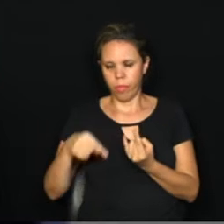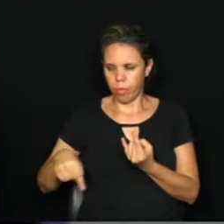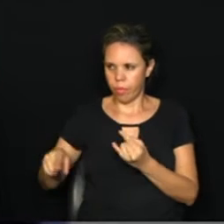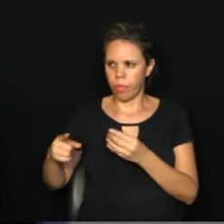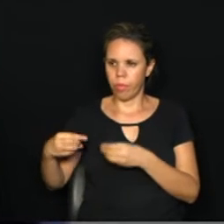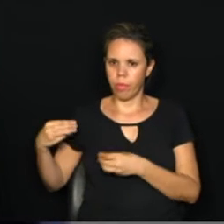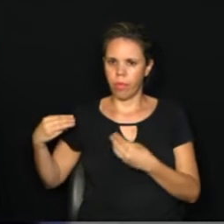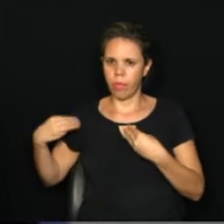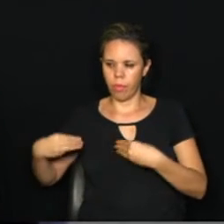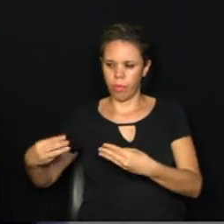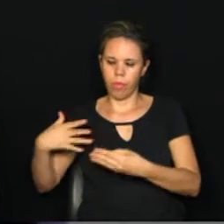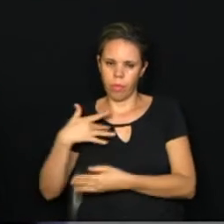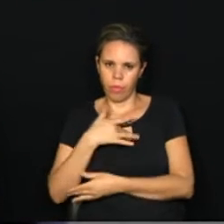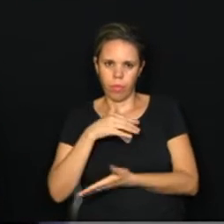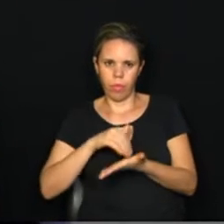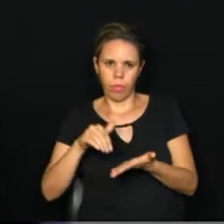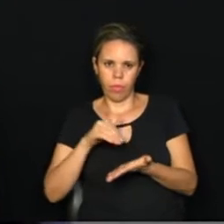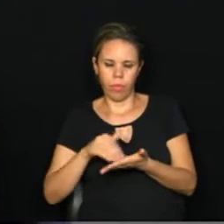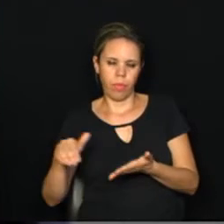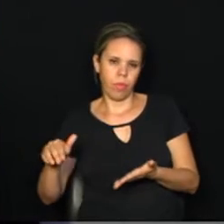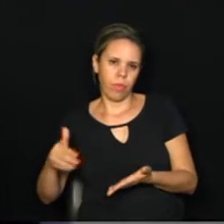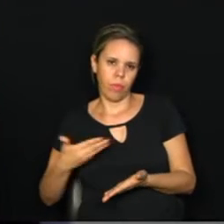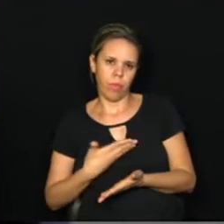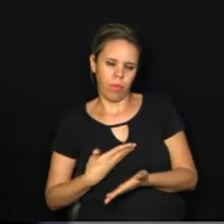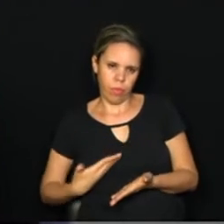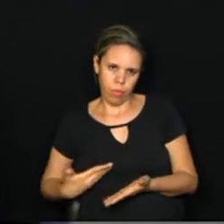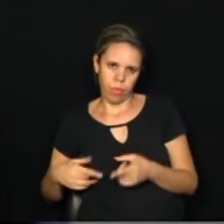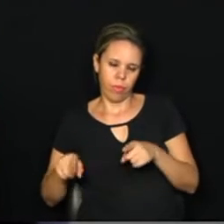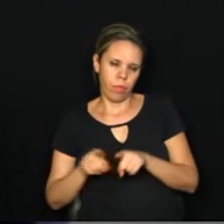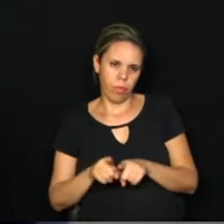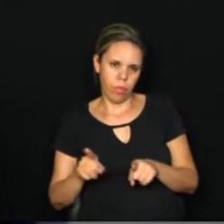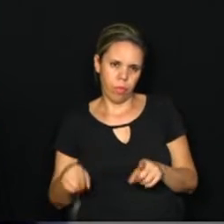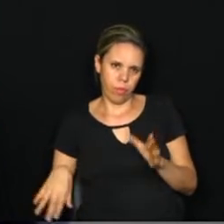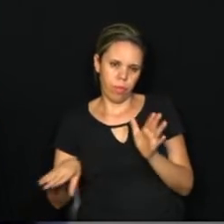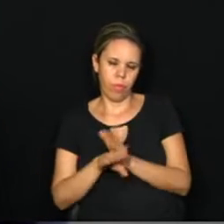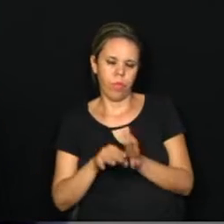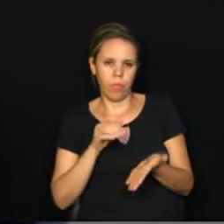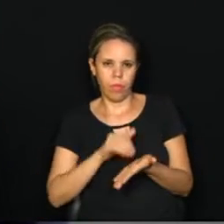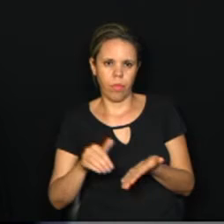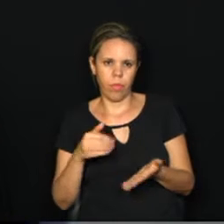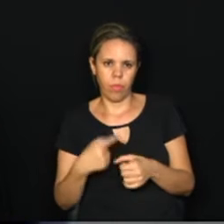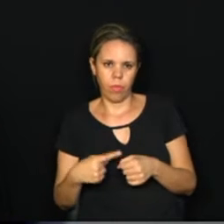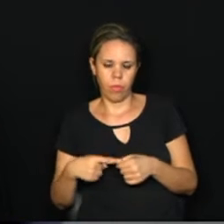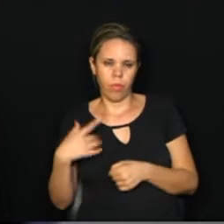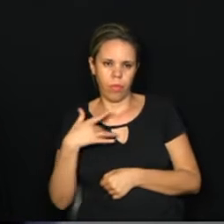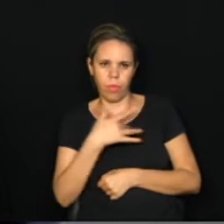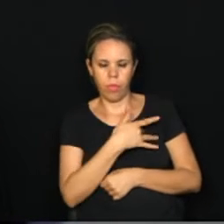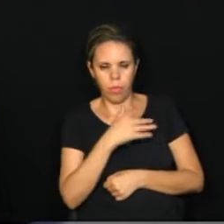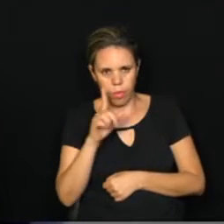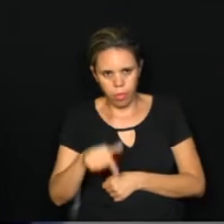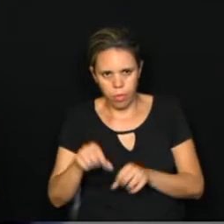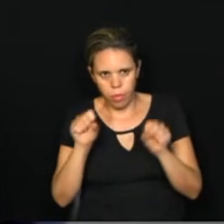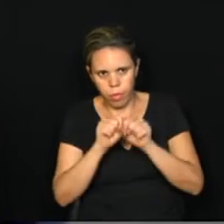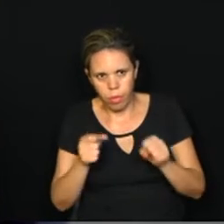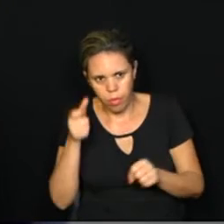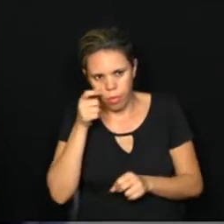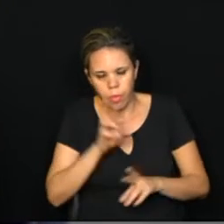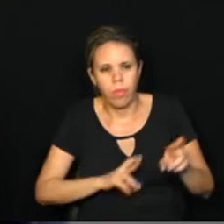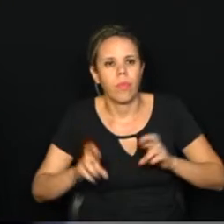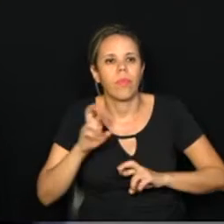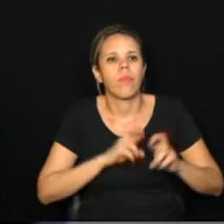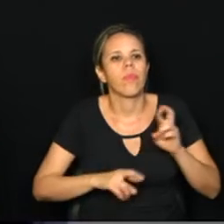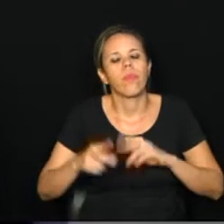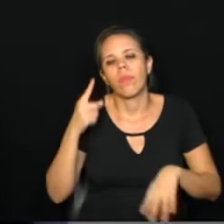Ministério da Saúde, vai para a Secretaria de Estado e vai acabar na Secretaria Municipal de Saúde. É um sistema de vigilância